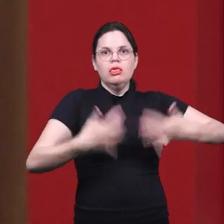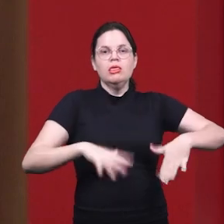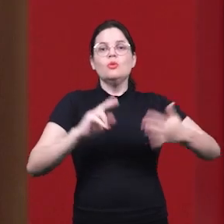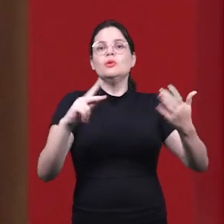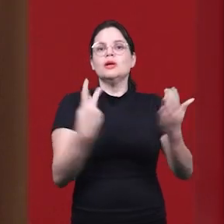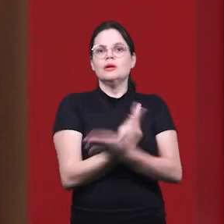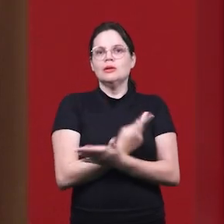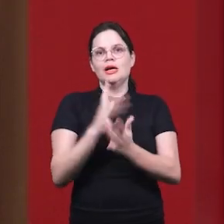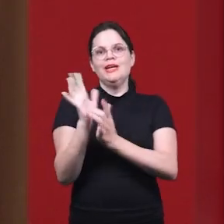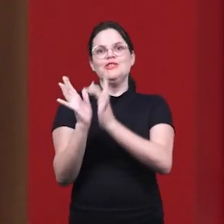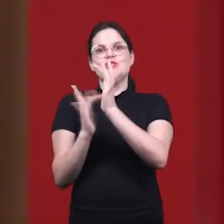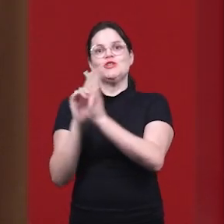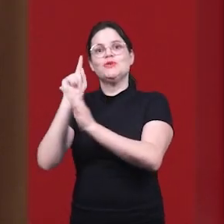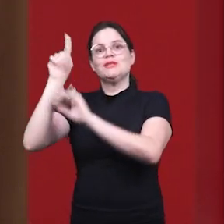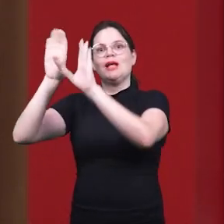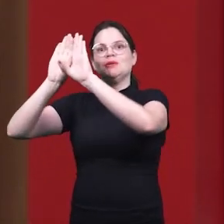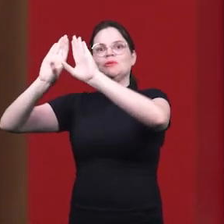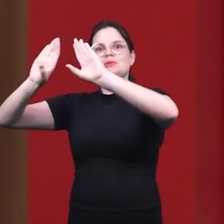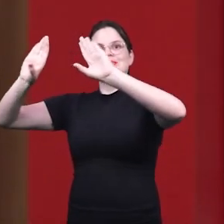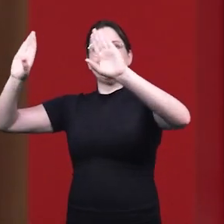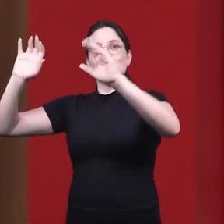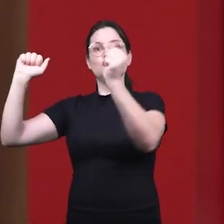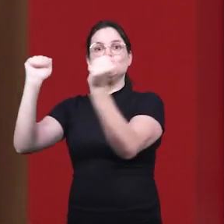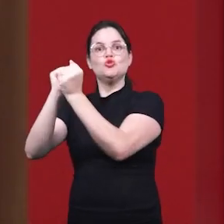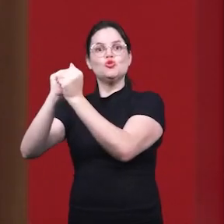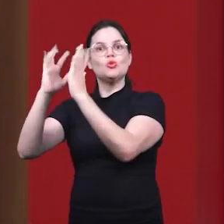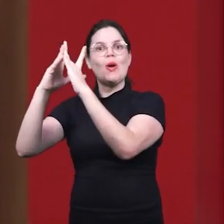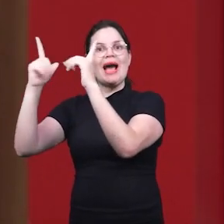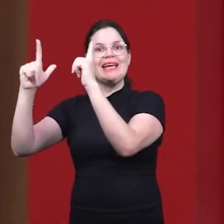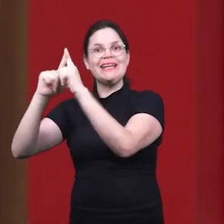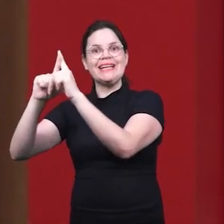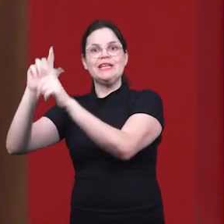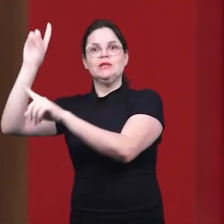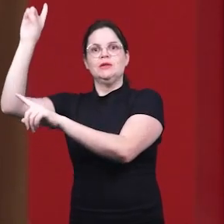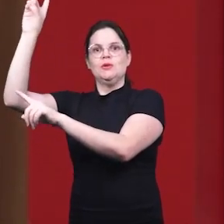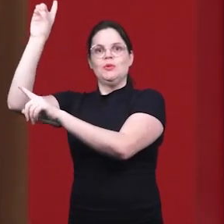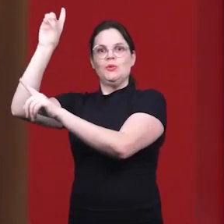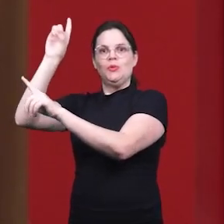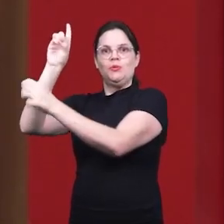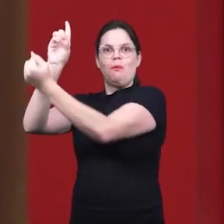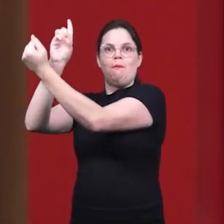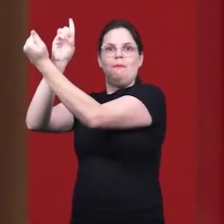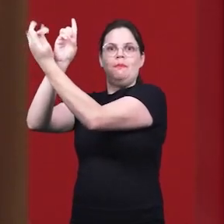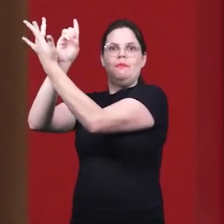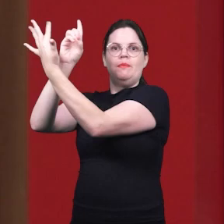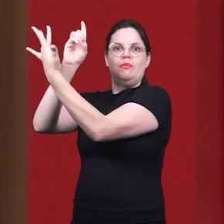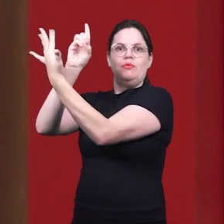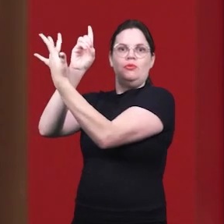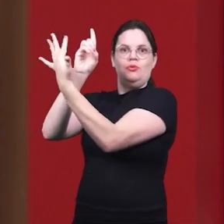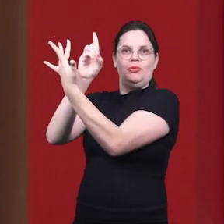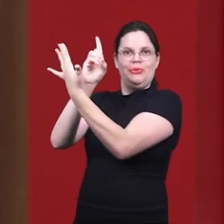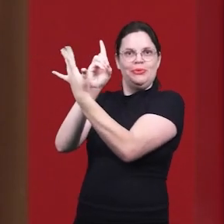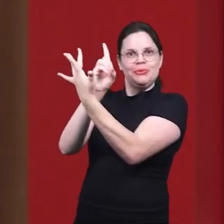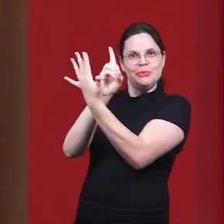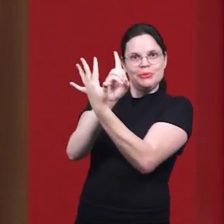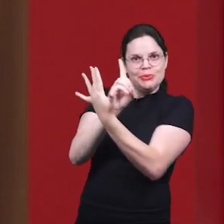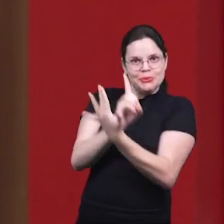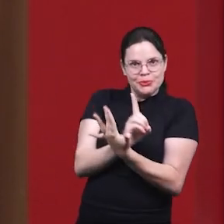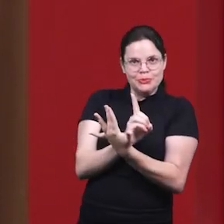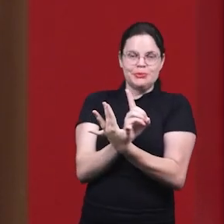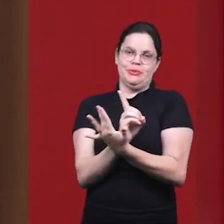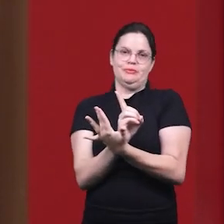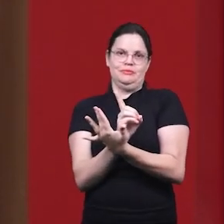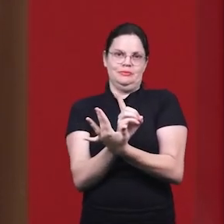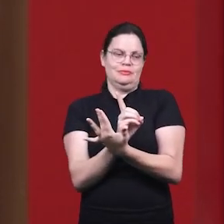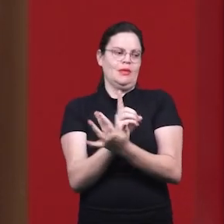transformado, vence os inimigos de Israel, falando simplificadamente, tudo de forma simplificada, e depois, 1000